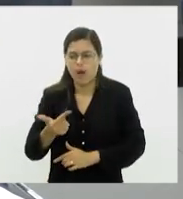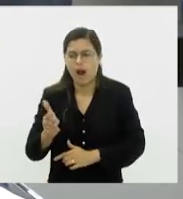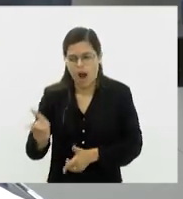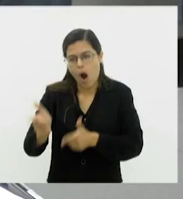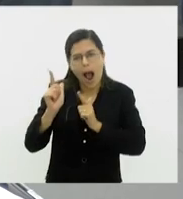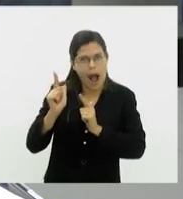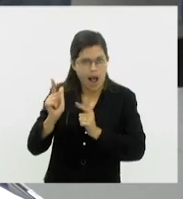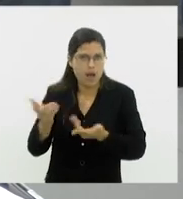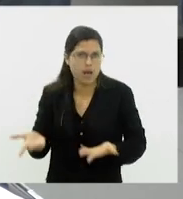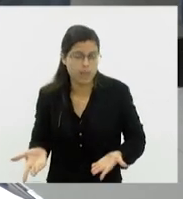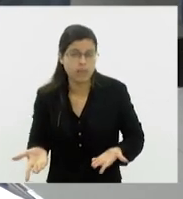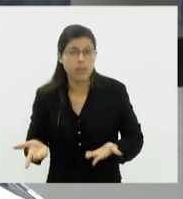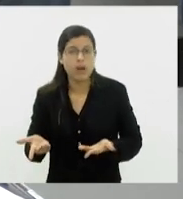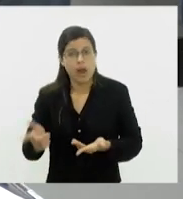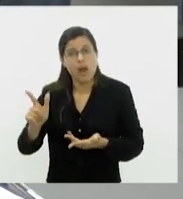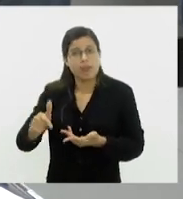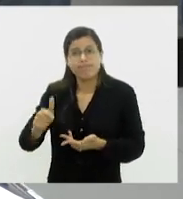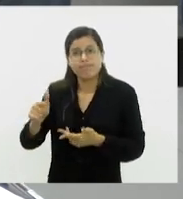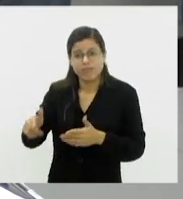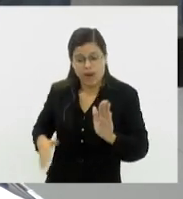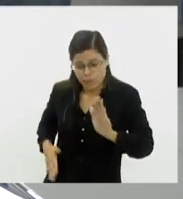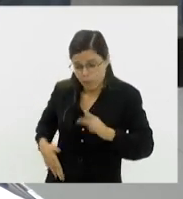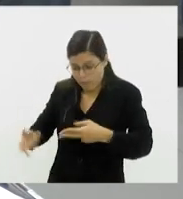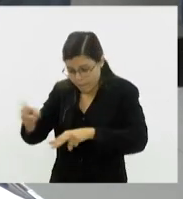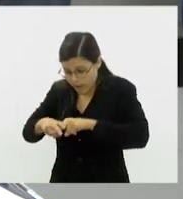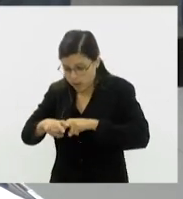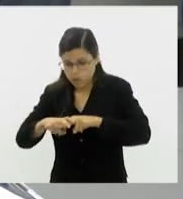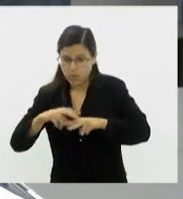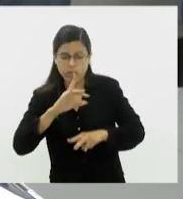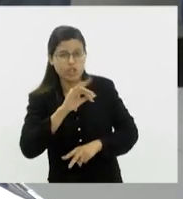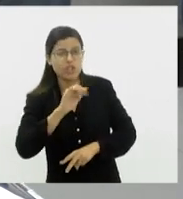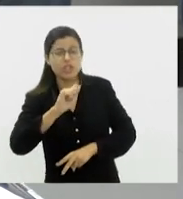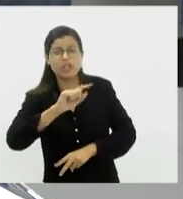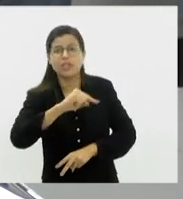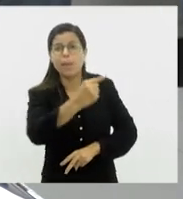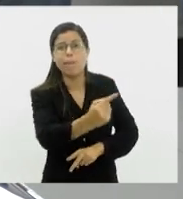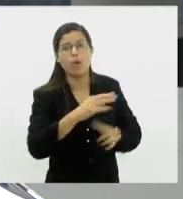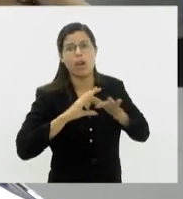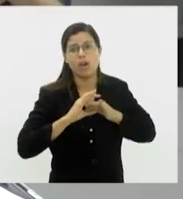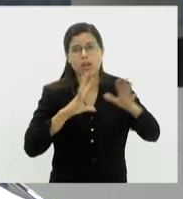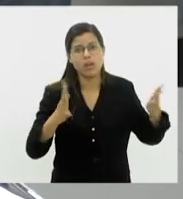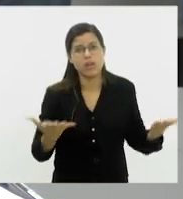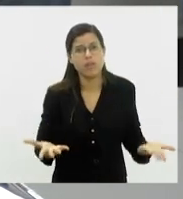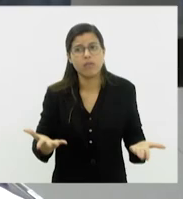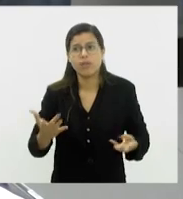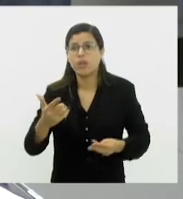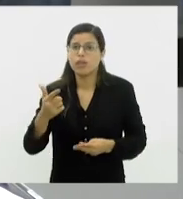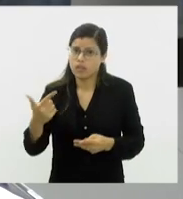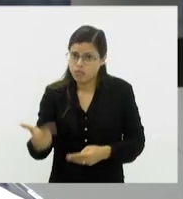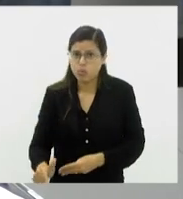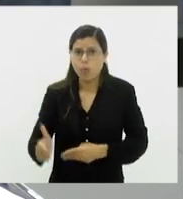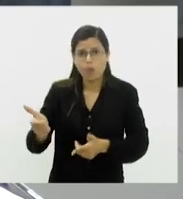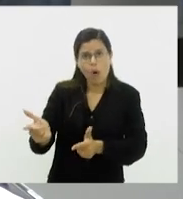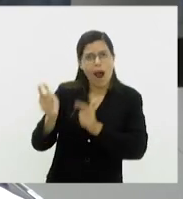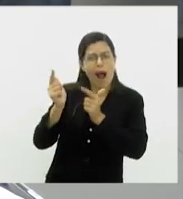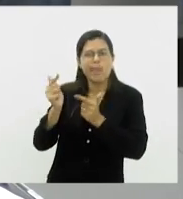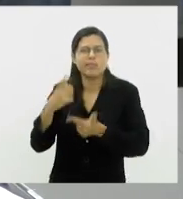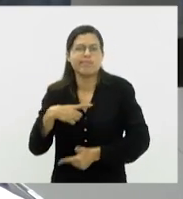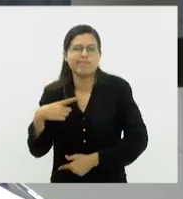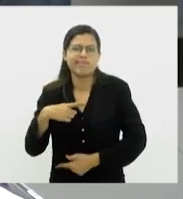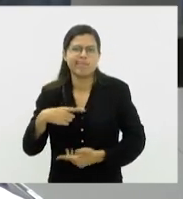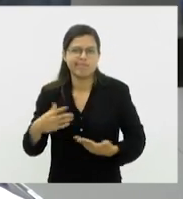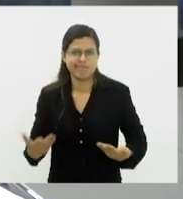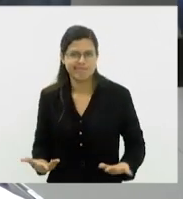e logo após uma audiência de Custódia ou dias depois tá em liberdade dias depois ele tá com outro 762 Infelizmente o